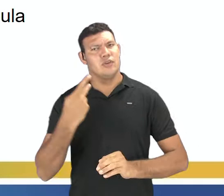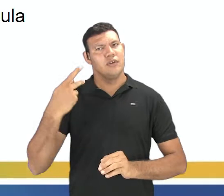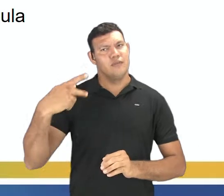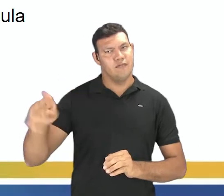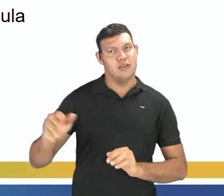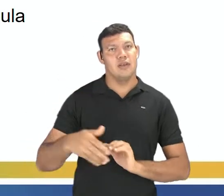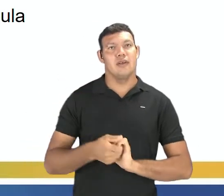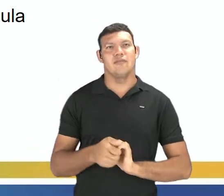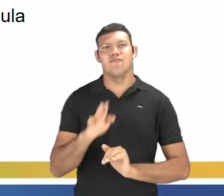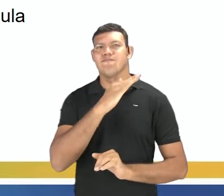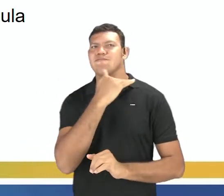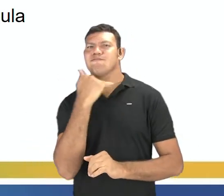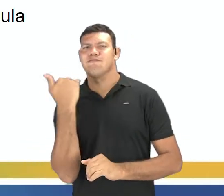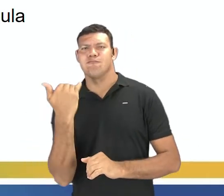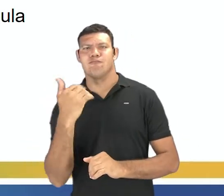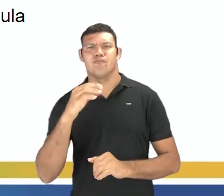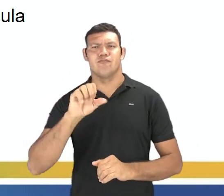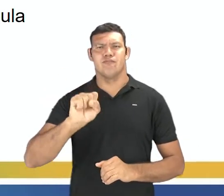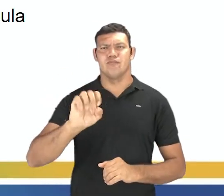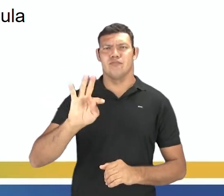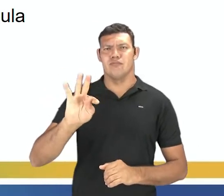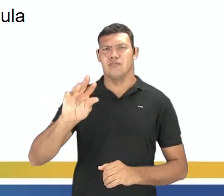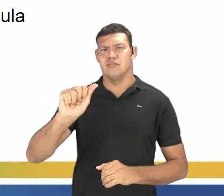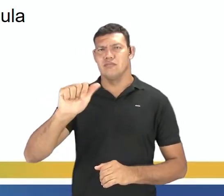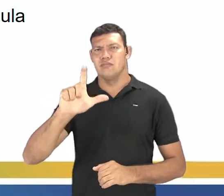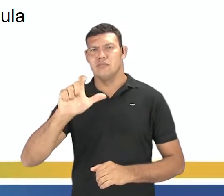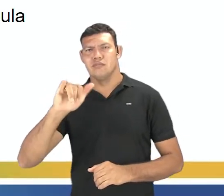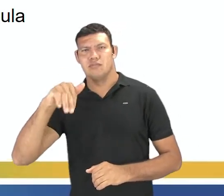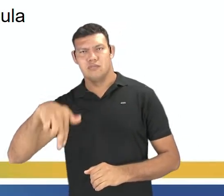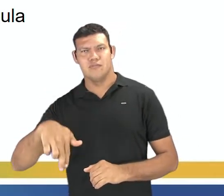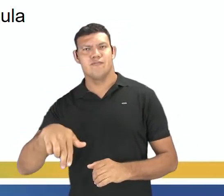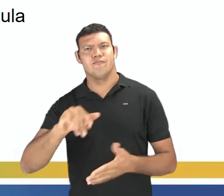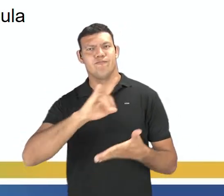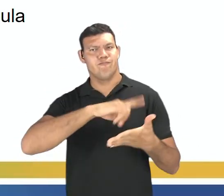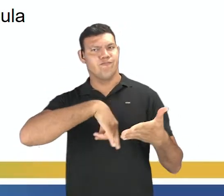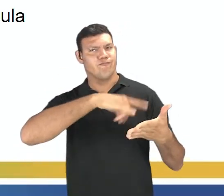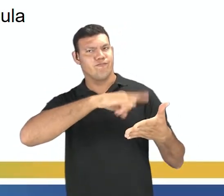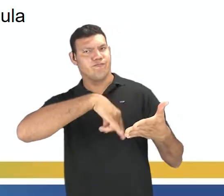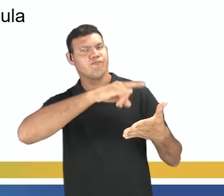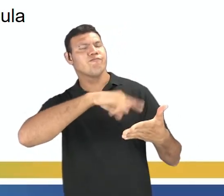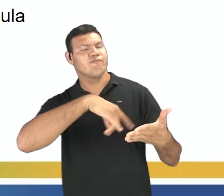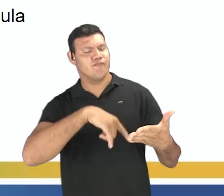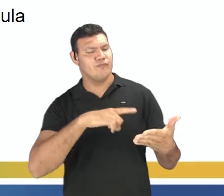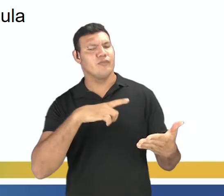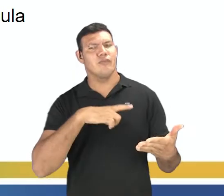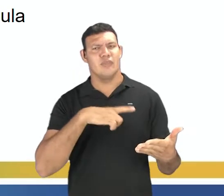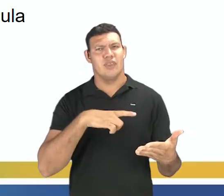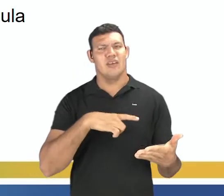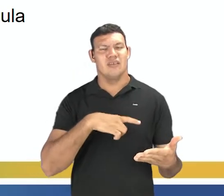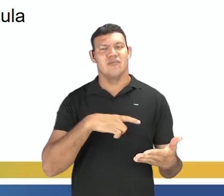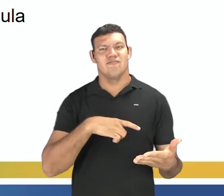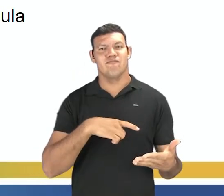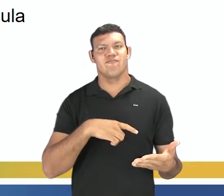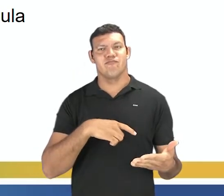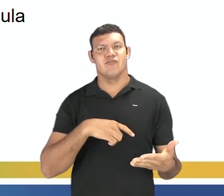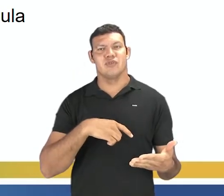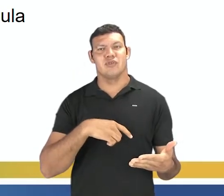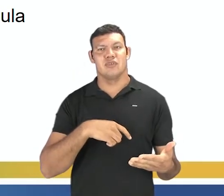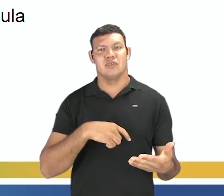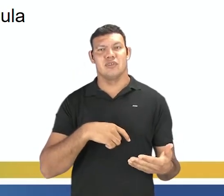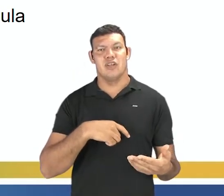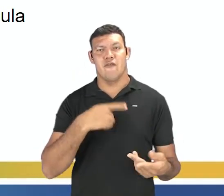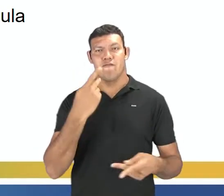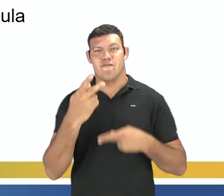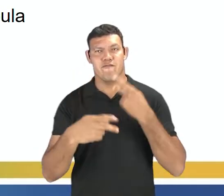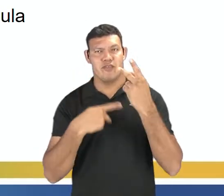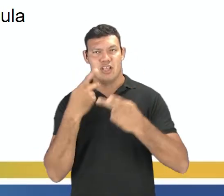morte de Stalin, como eu comentei, isso vai impactar diretamente, porque vão abrir documentações que vai colocar e denegrir a imagem de Stalin, né? O